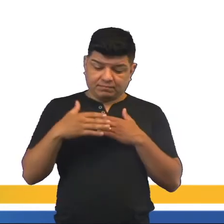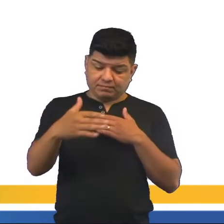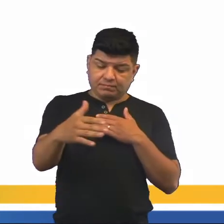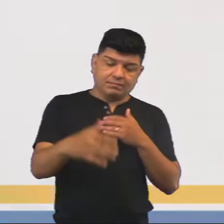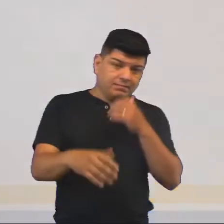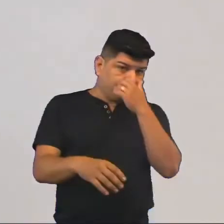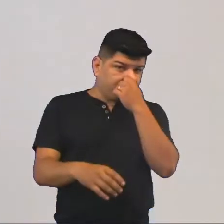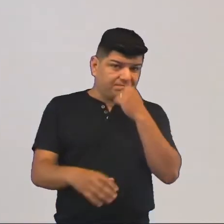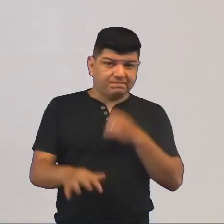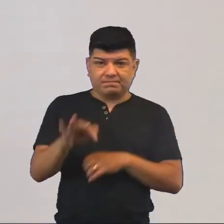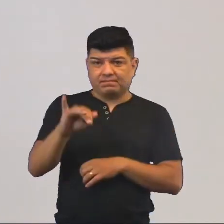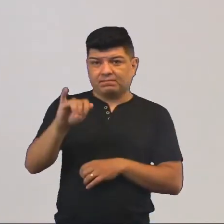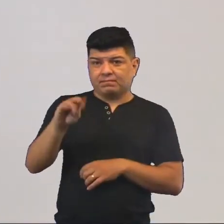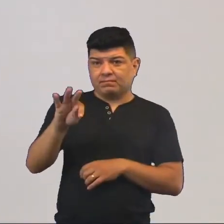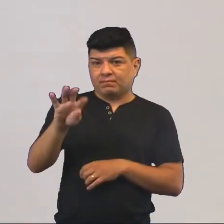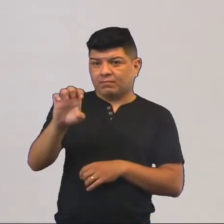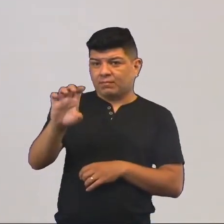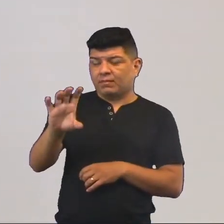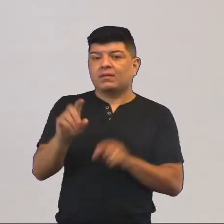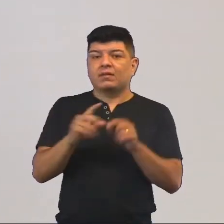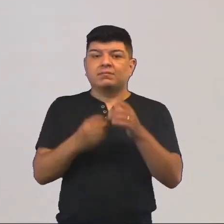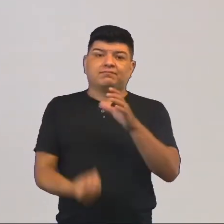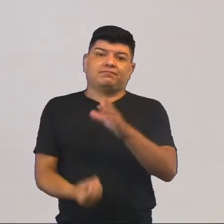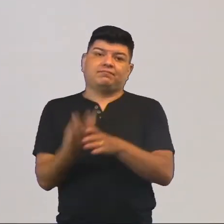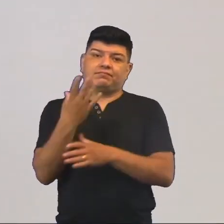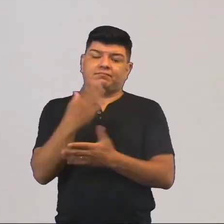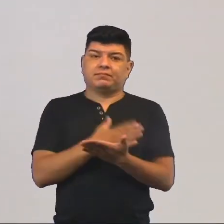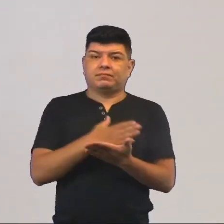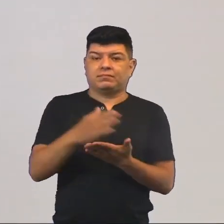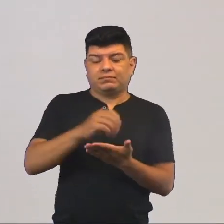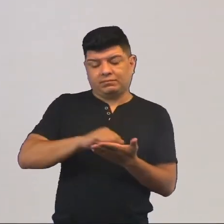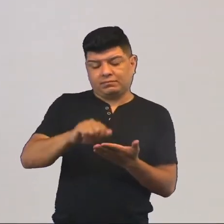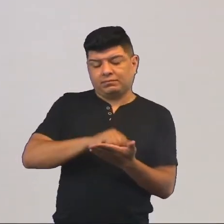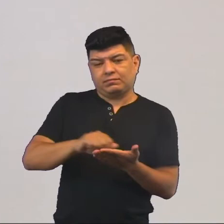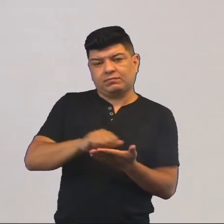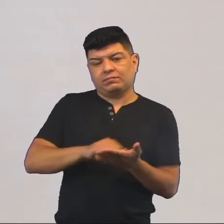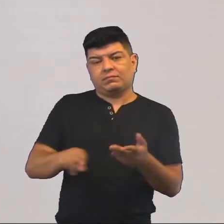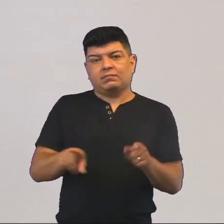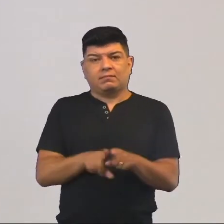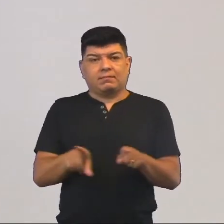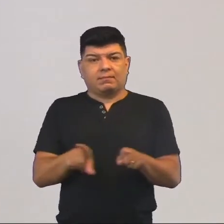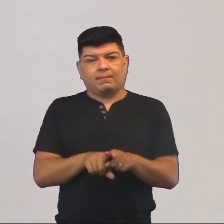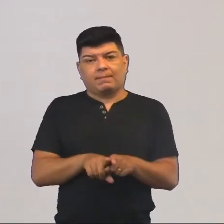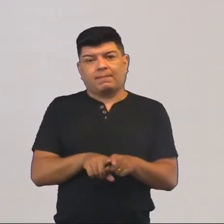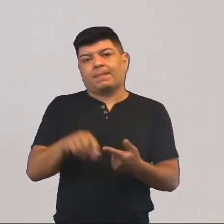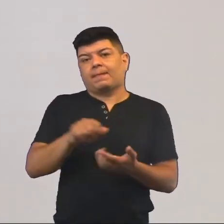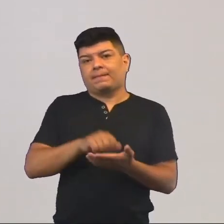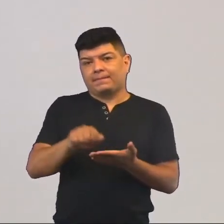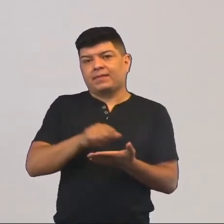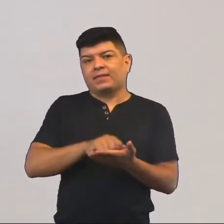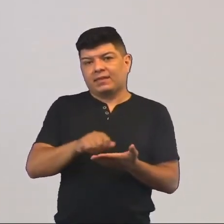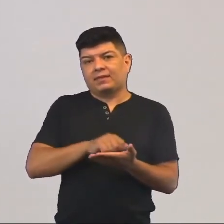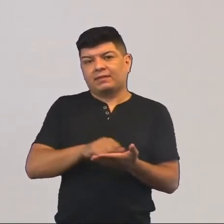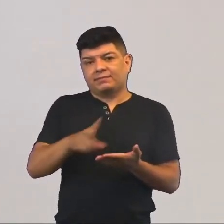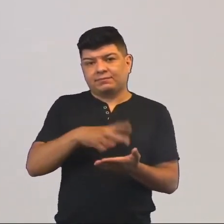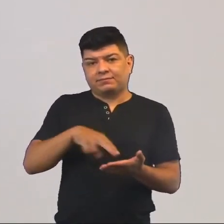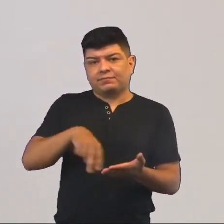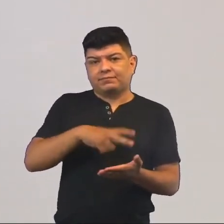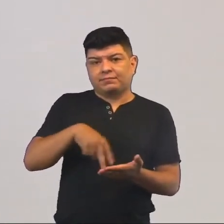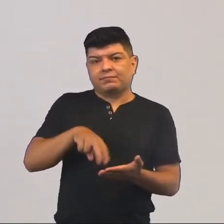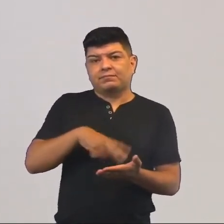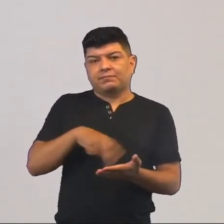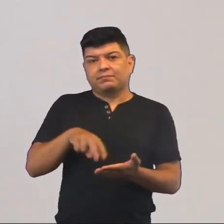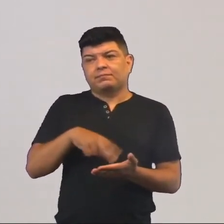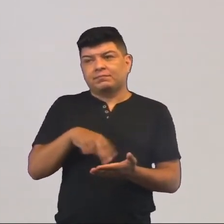do momento que Feuillet começou a criar, né, ou escrever essas notações, em suas danças